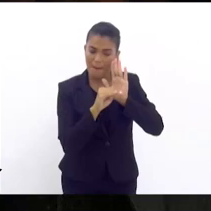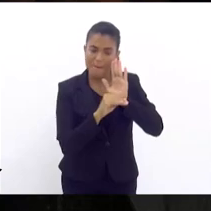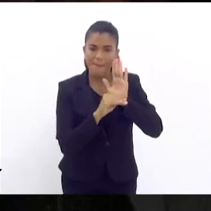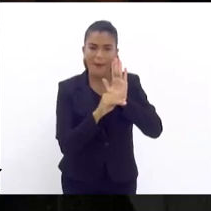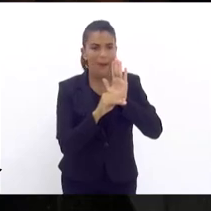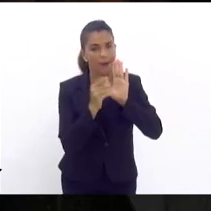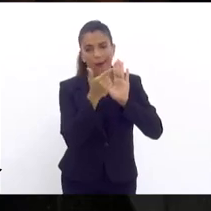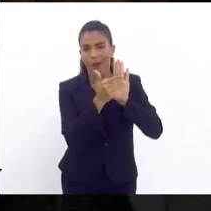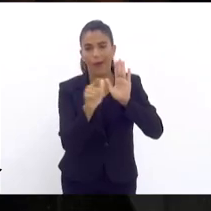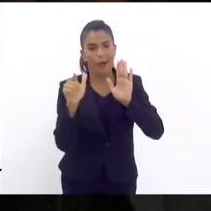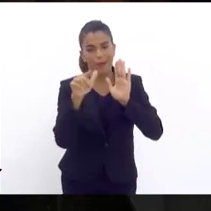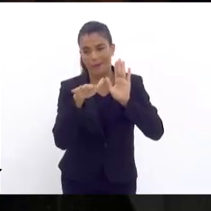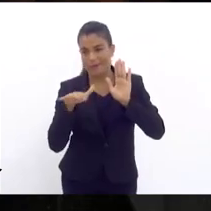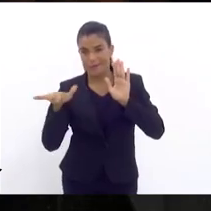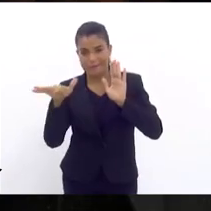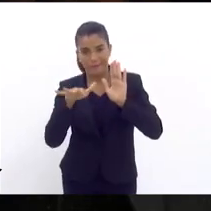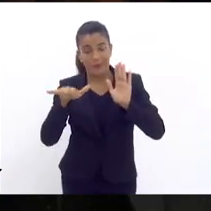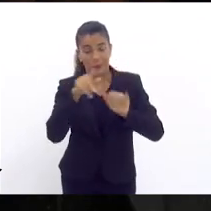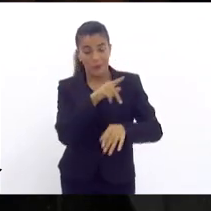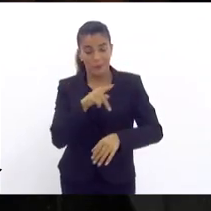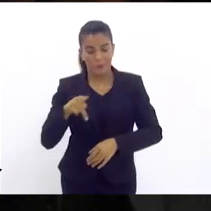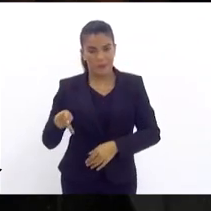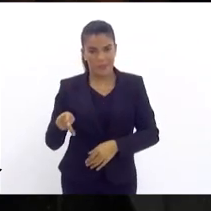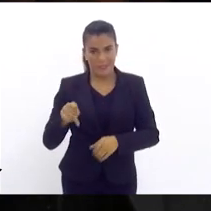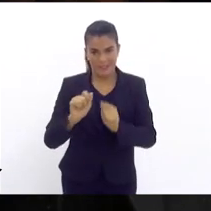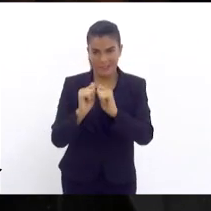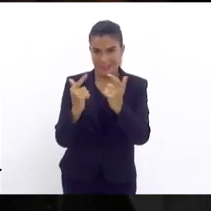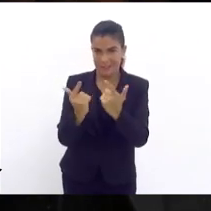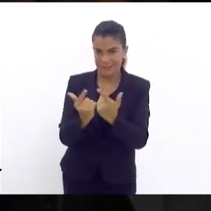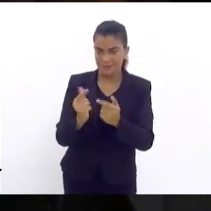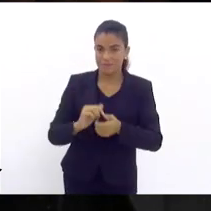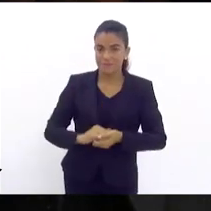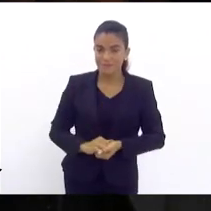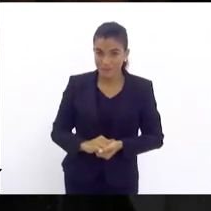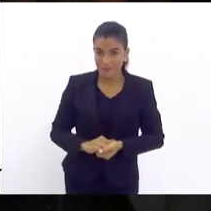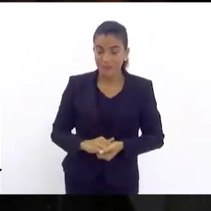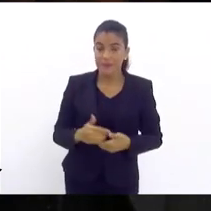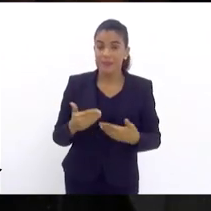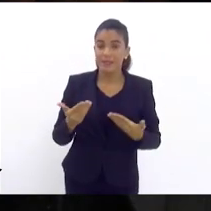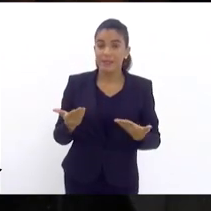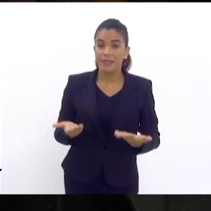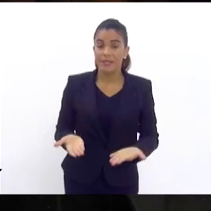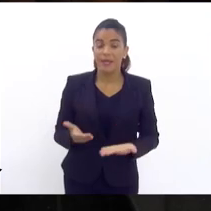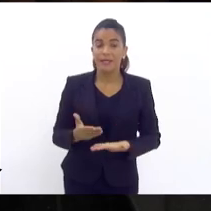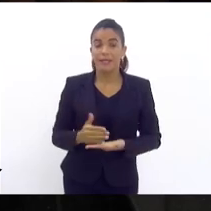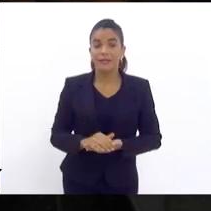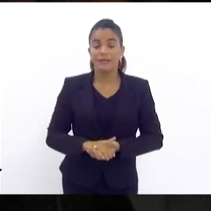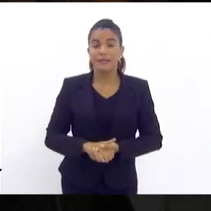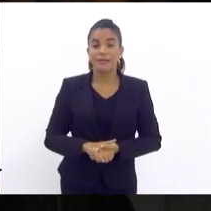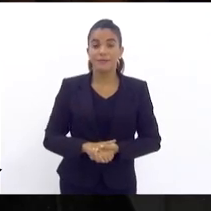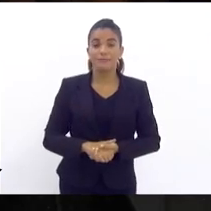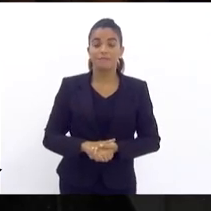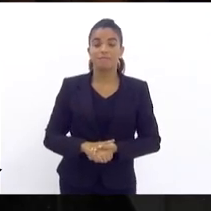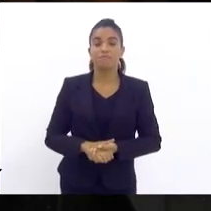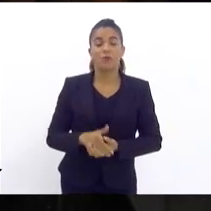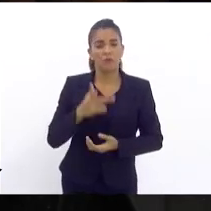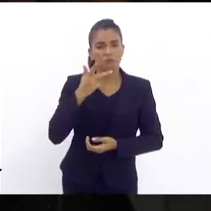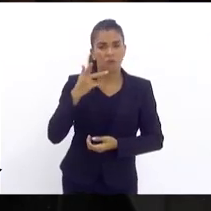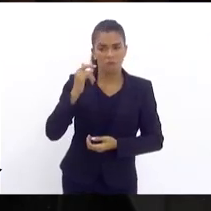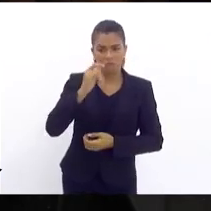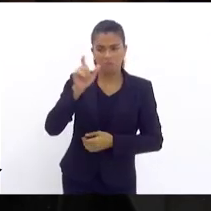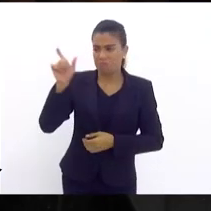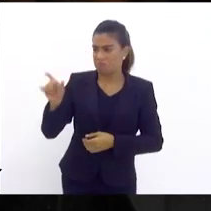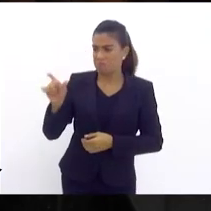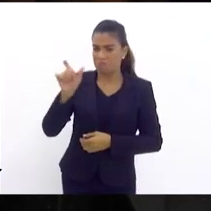otalante do presidente da casa E aí foi dito